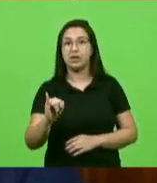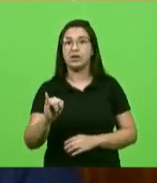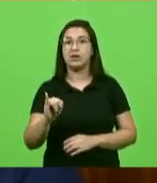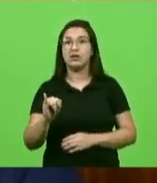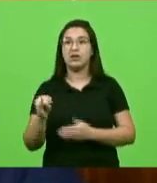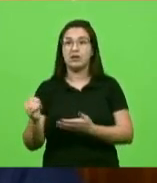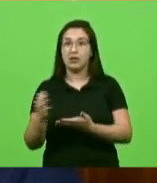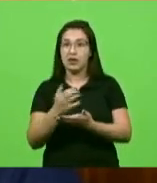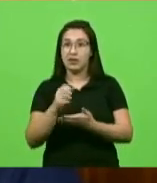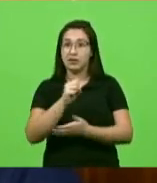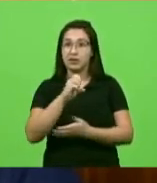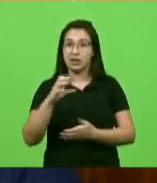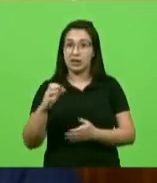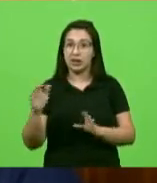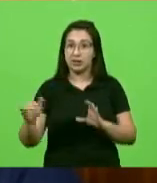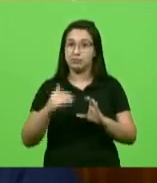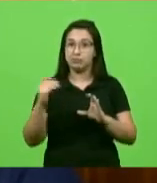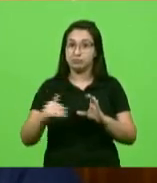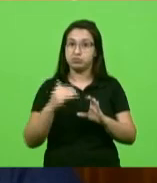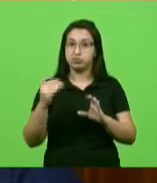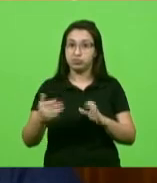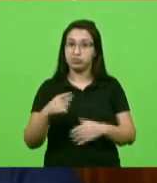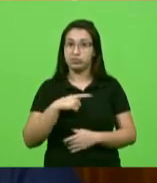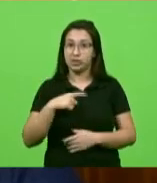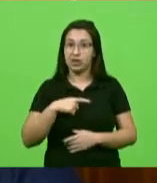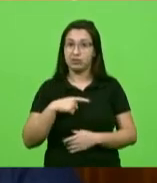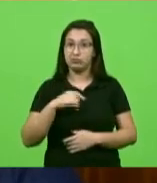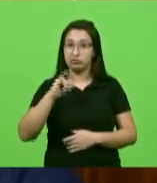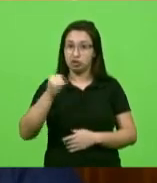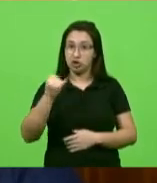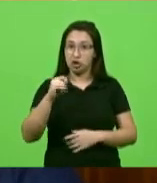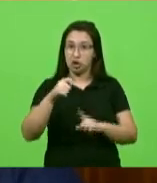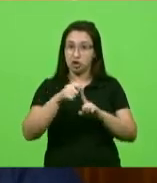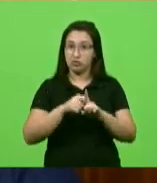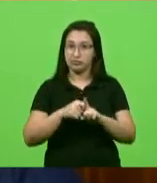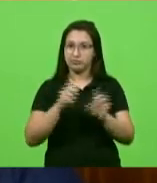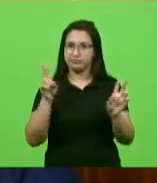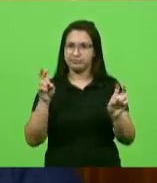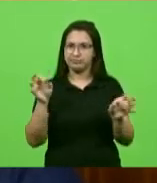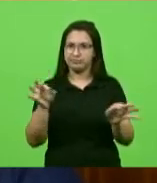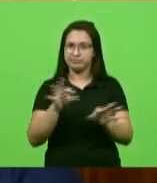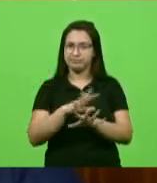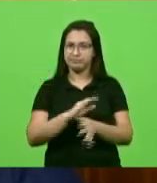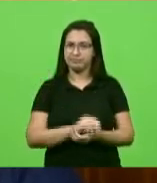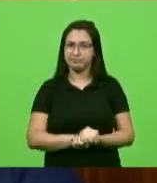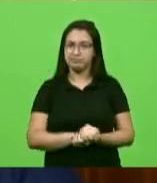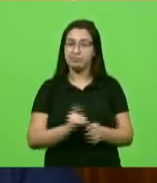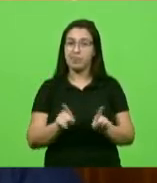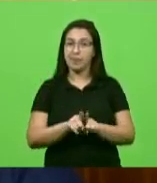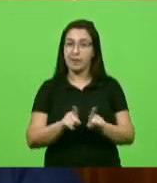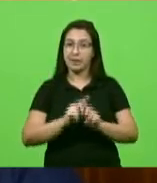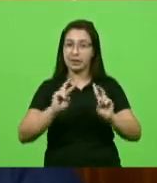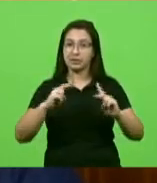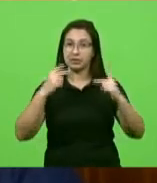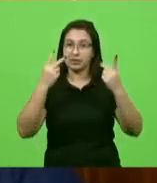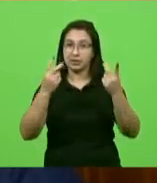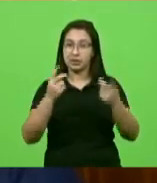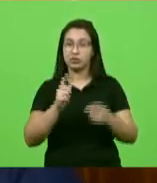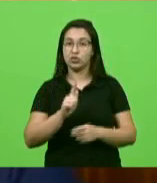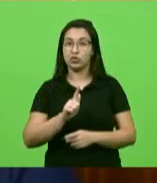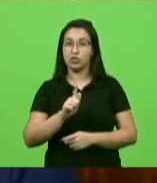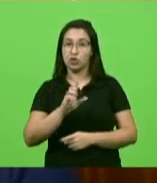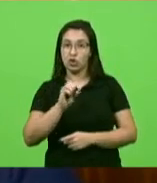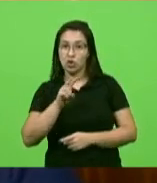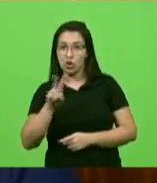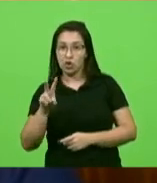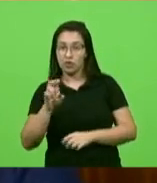arrecadação histórica em janeiro. Fecha aspas. Afirma no site do governo do Estado a própria Secretaria de Estado